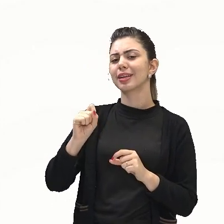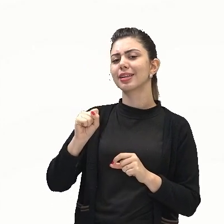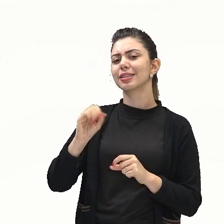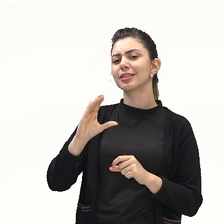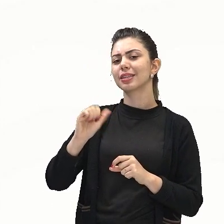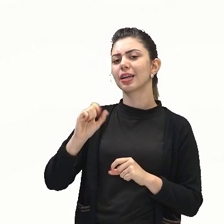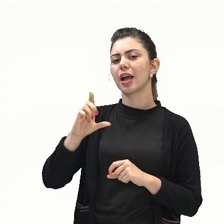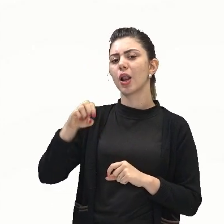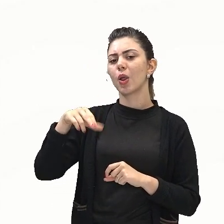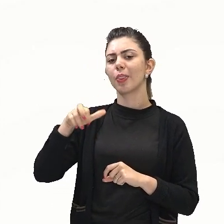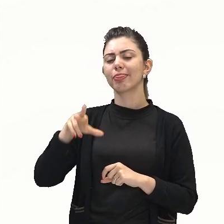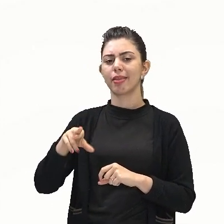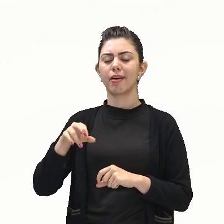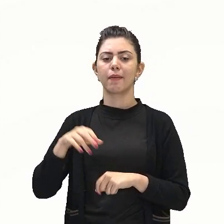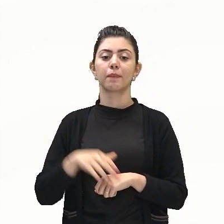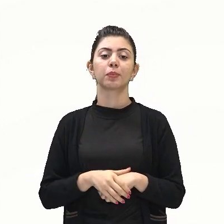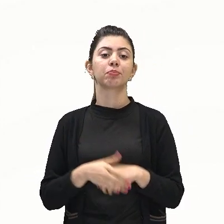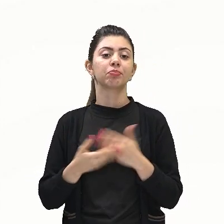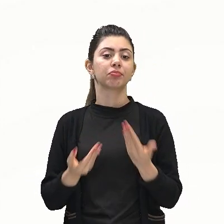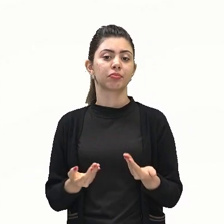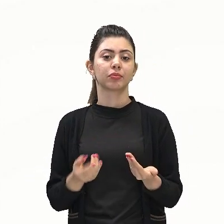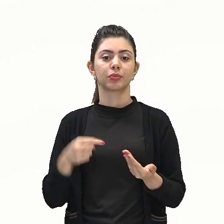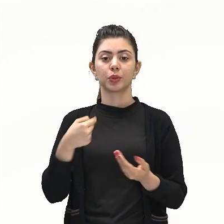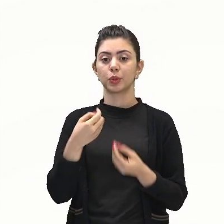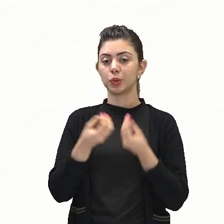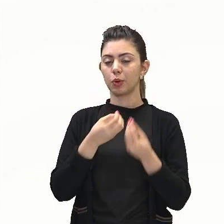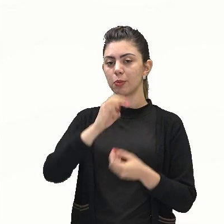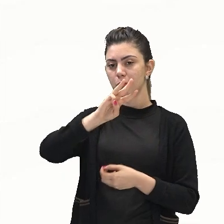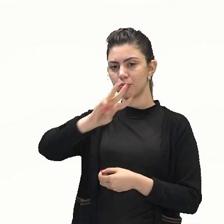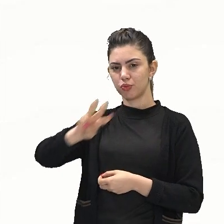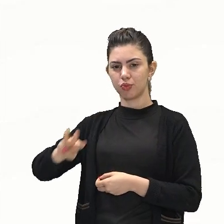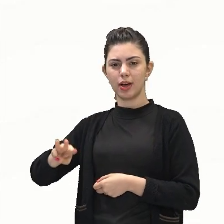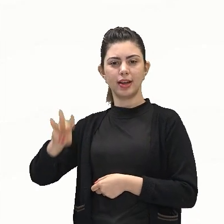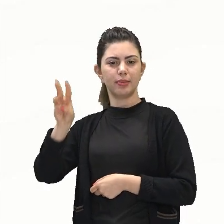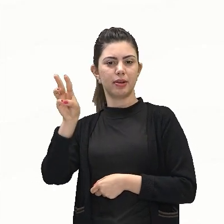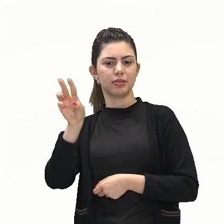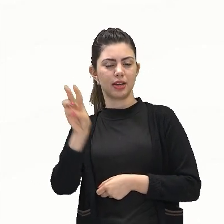sistema linear? É quando a gente consegue fazer isso aqui, ó.